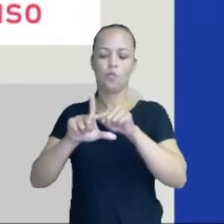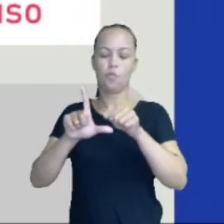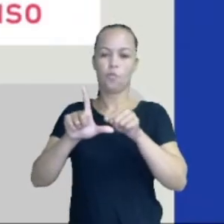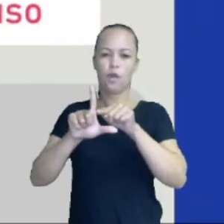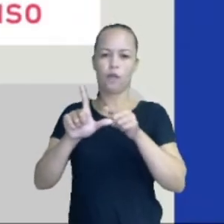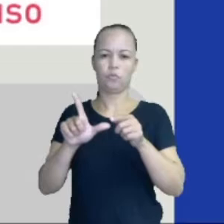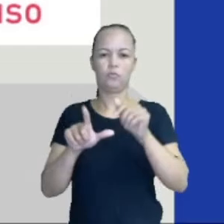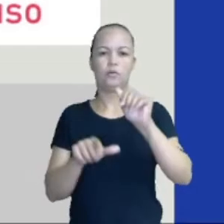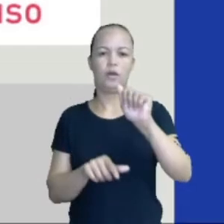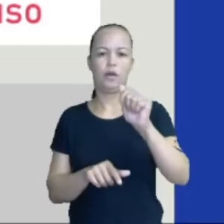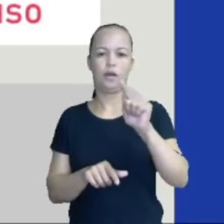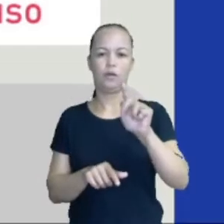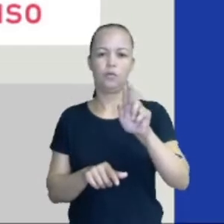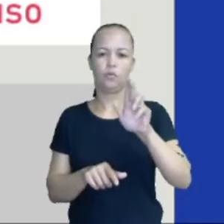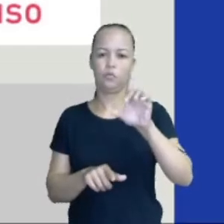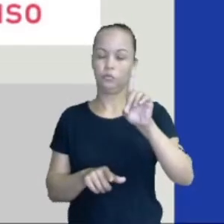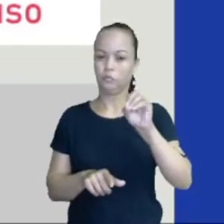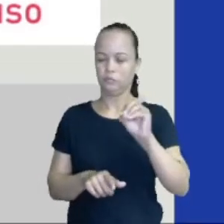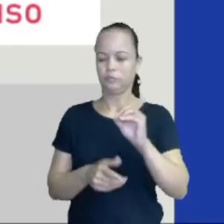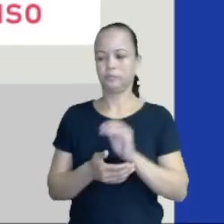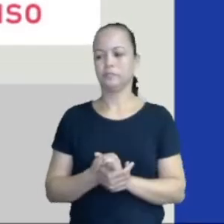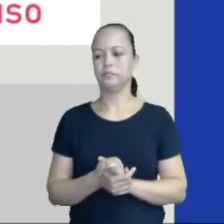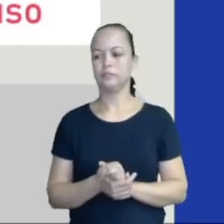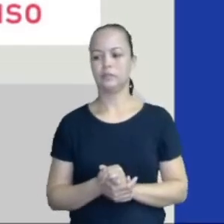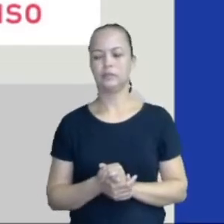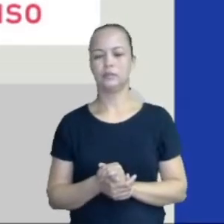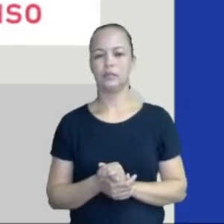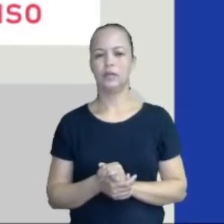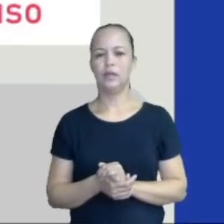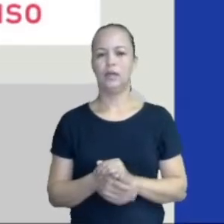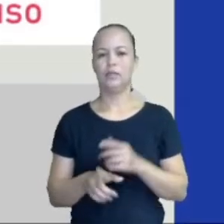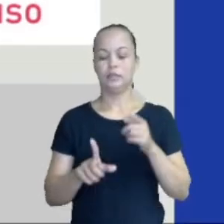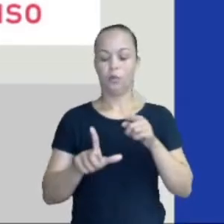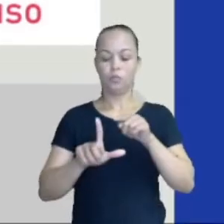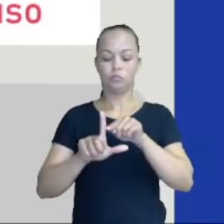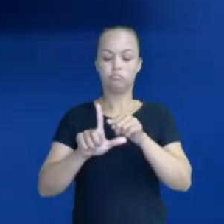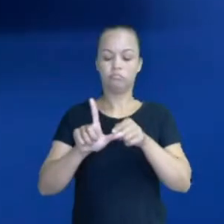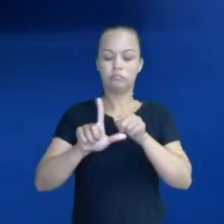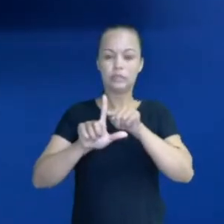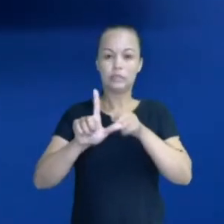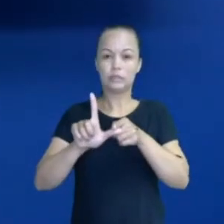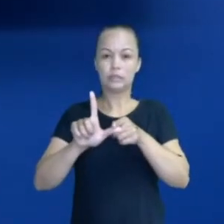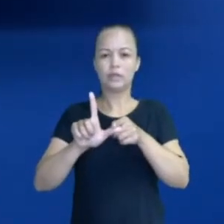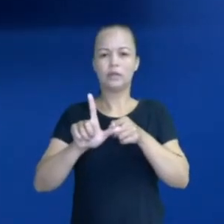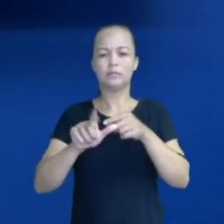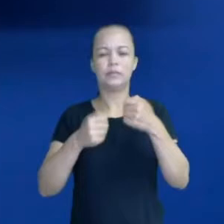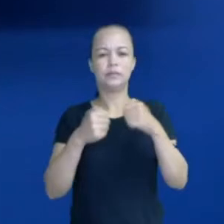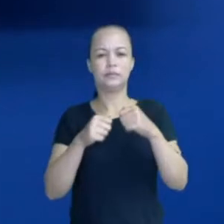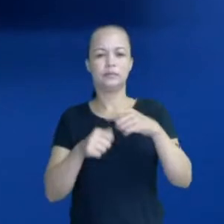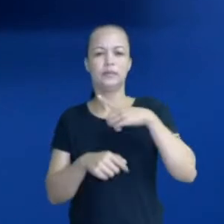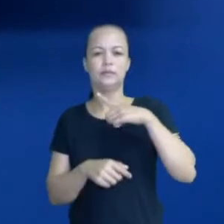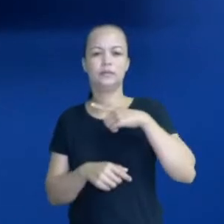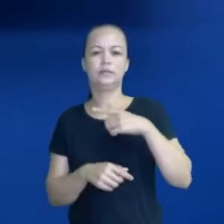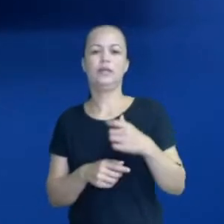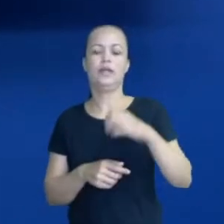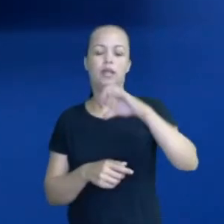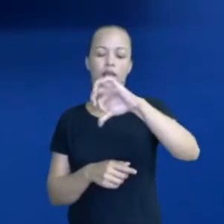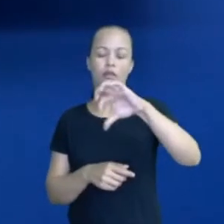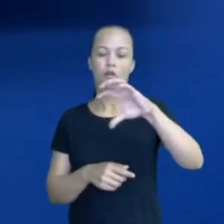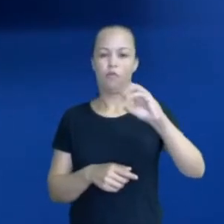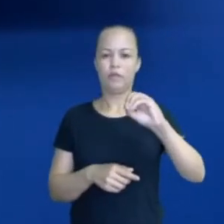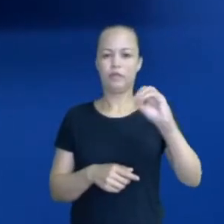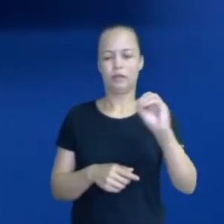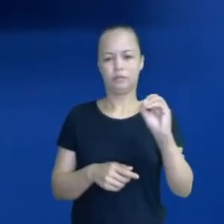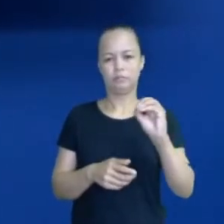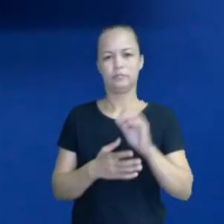ele aqui, ele tem que ter o que exatamente? 90 graus. Esse a senhora botou 45, pode ser 50? Pode. Pode